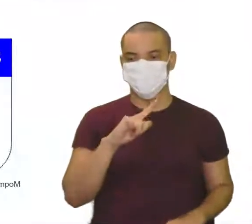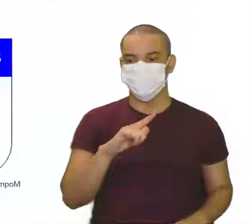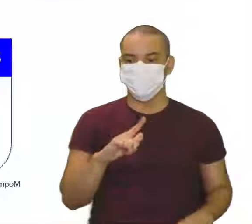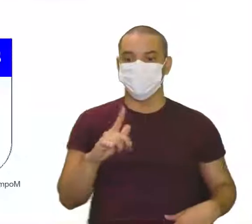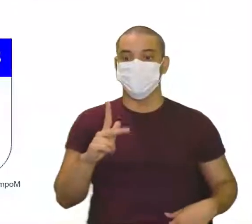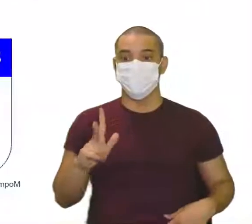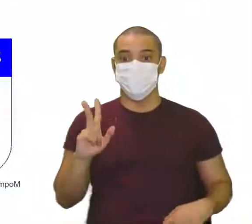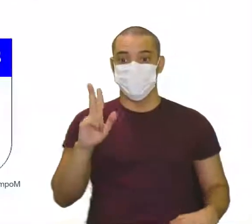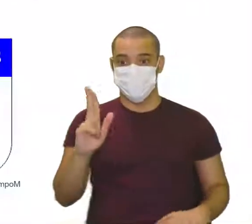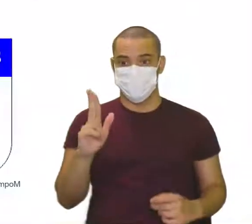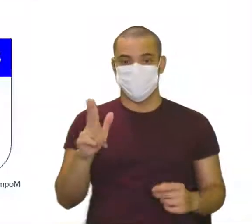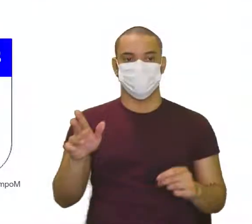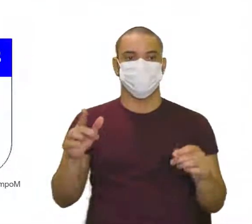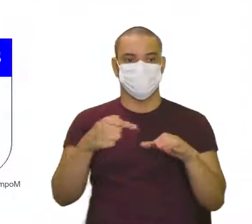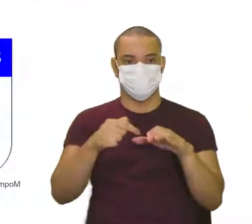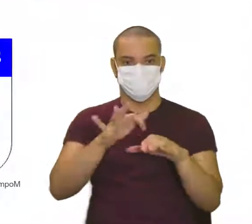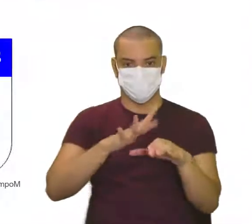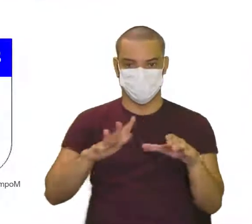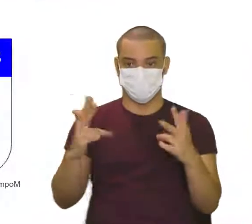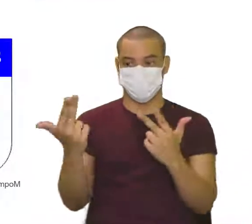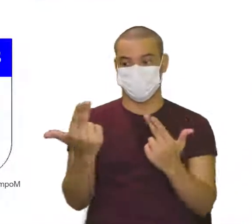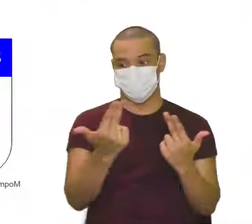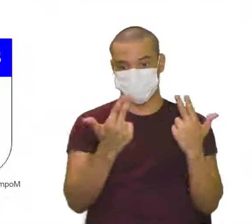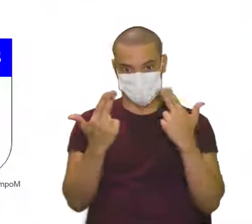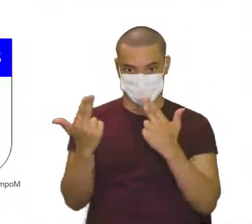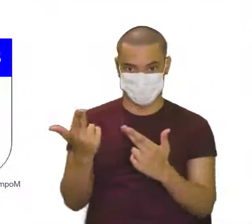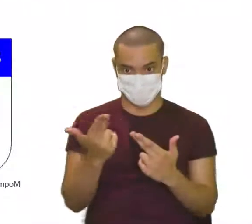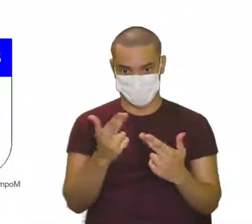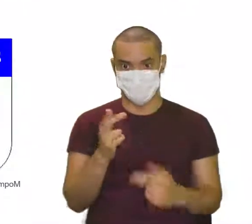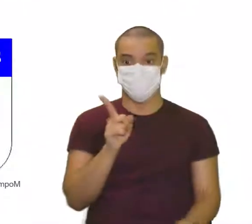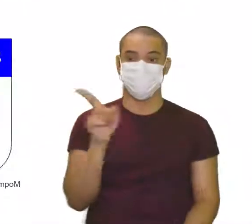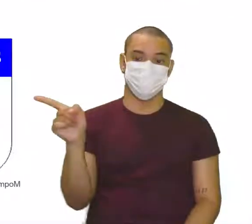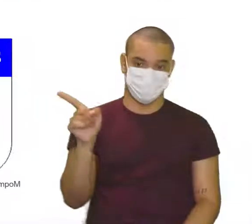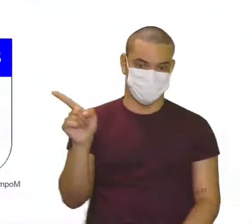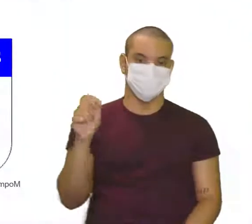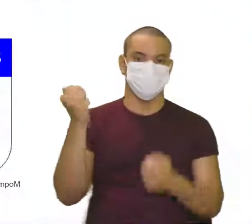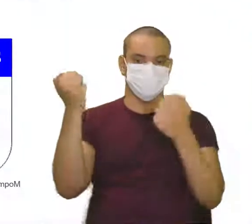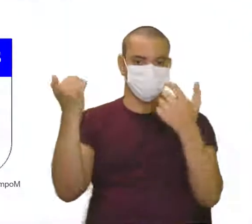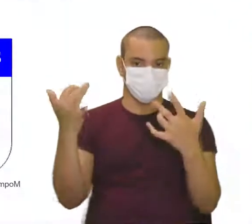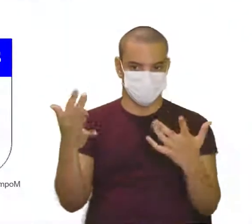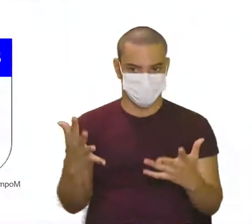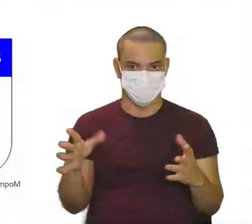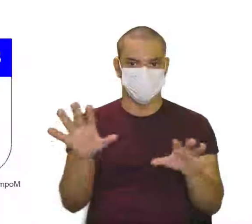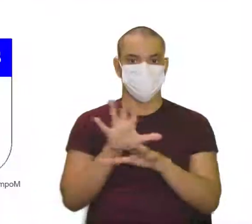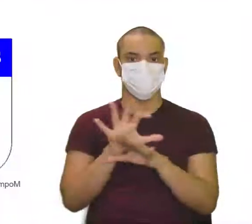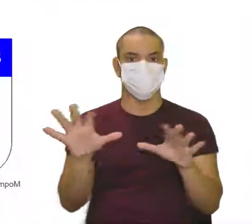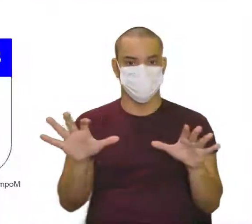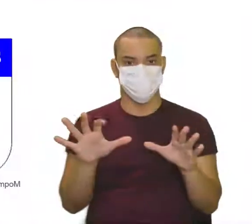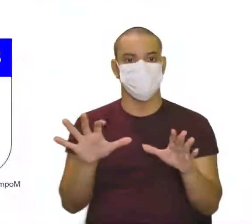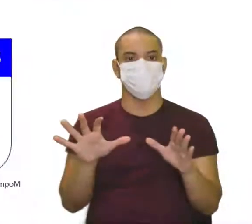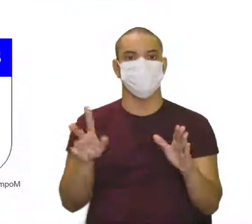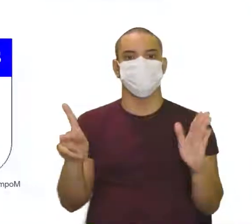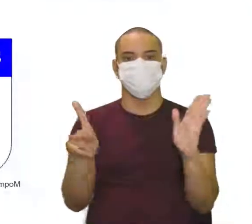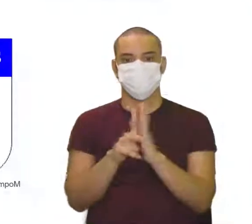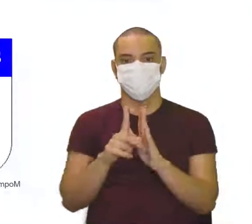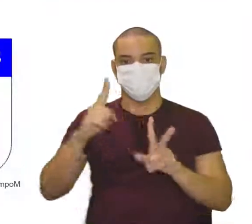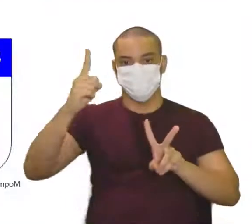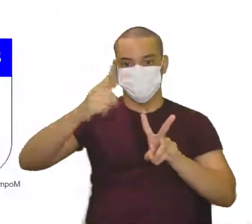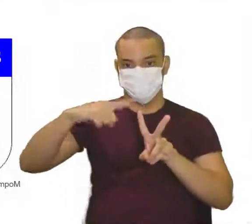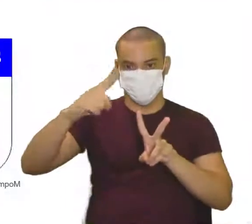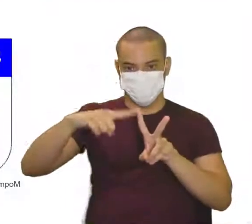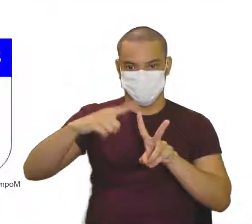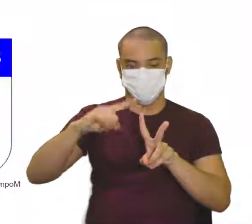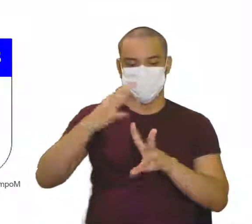mesma maneira lá do campo elétrico uniforme, nesse caso aqui, é definido como um campo ou parte dele onde o vetor